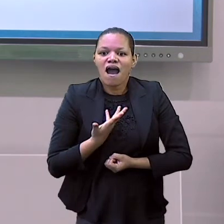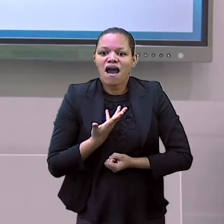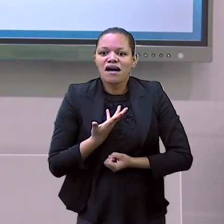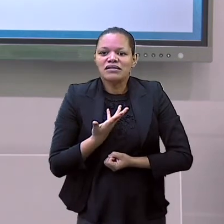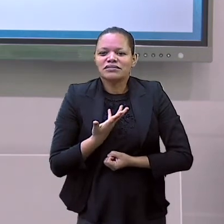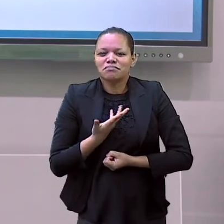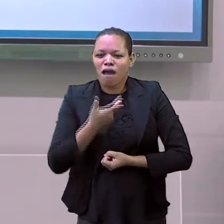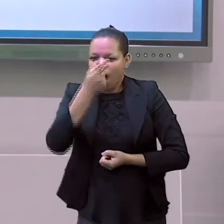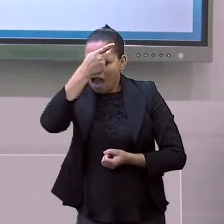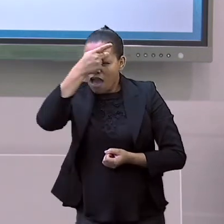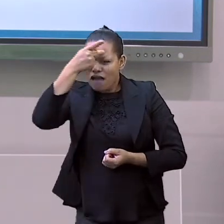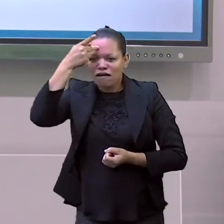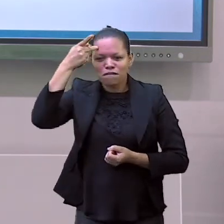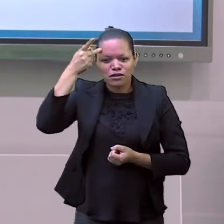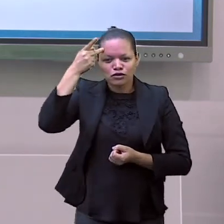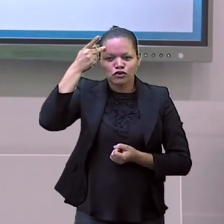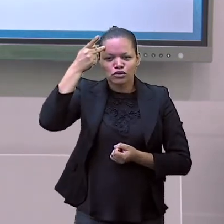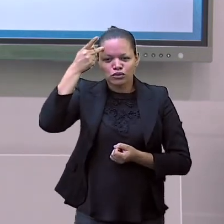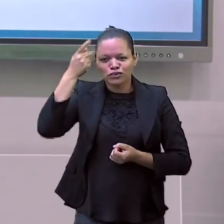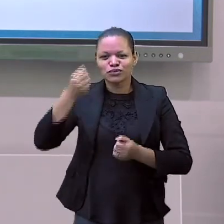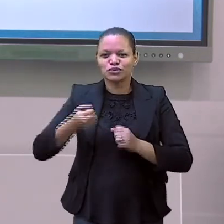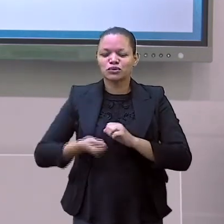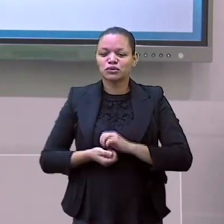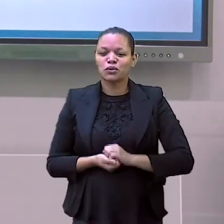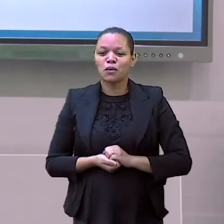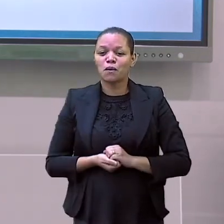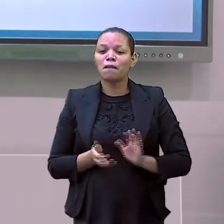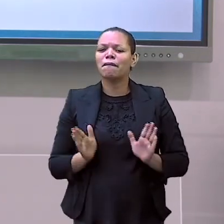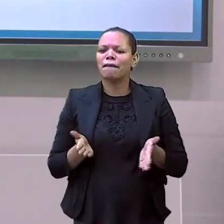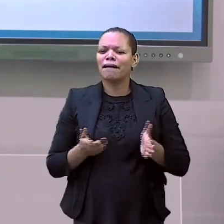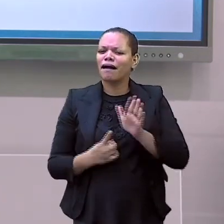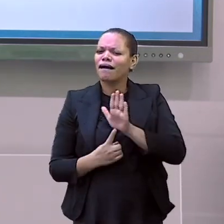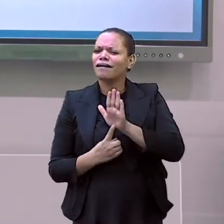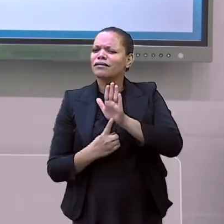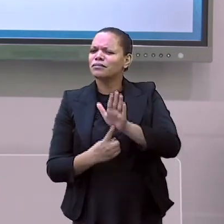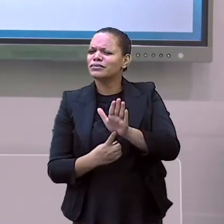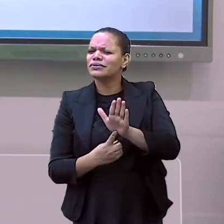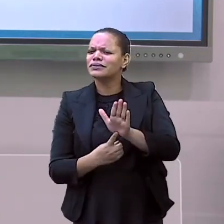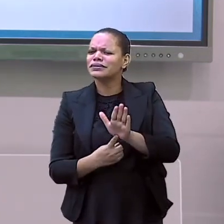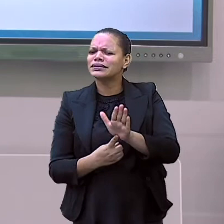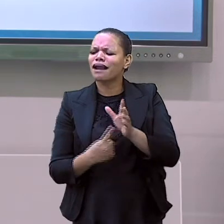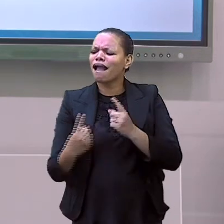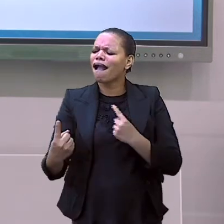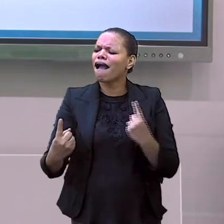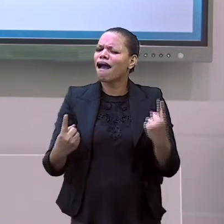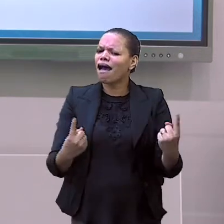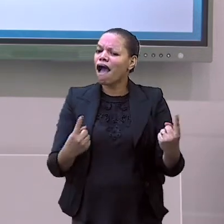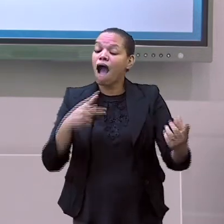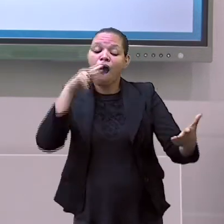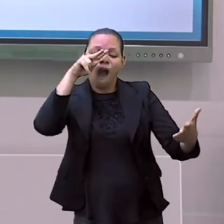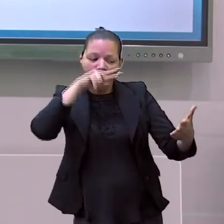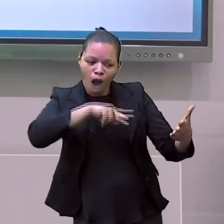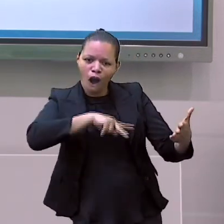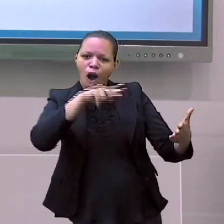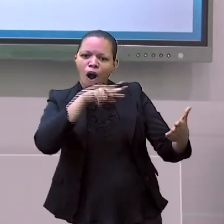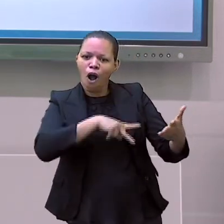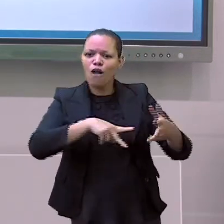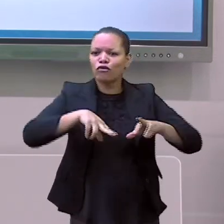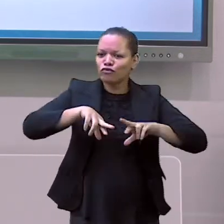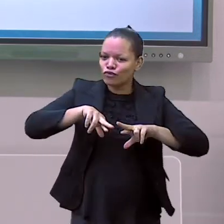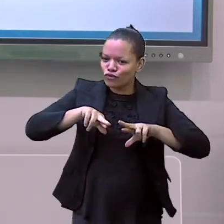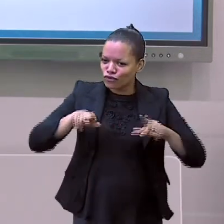falamos aí do olhar diferenciado. Cada pessoa olha, então o poema